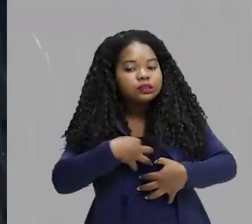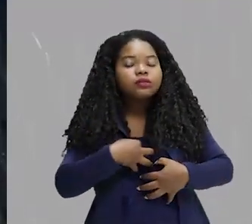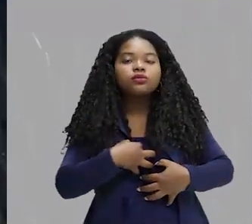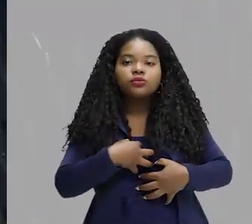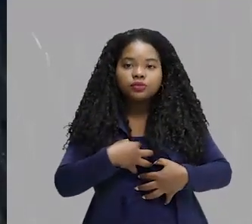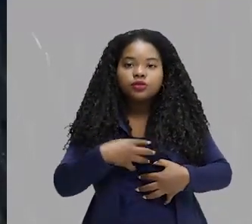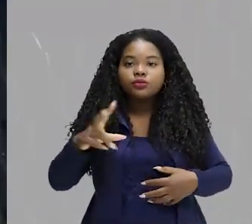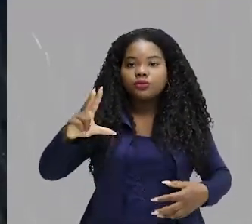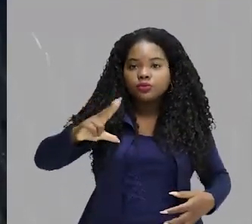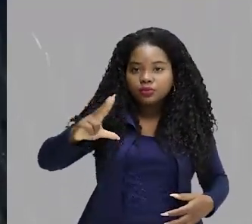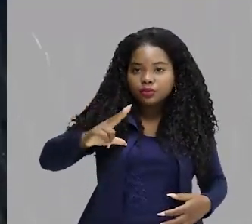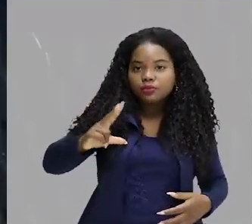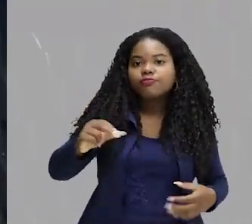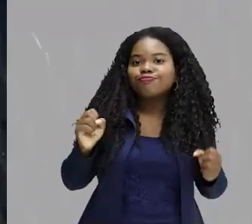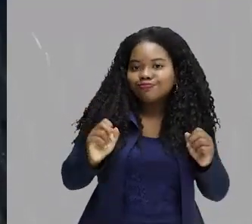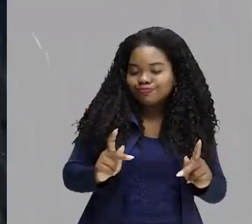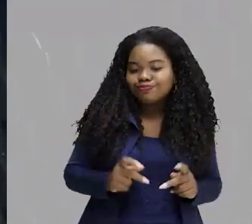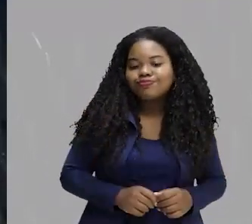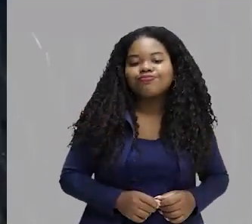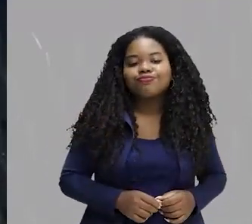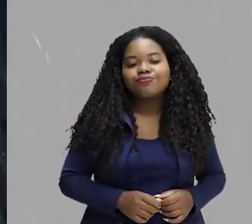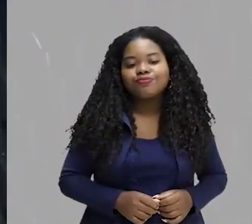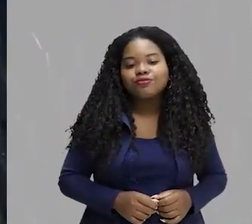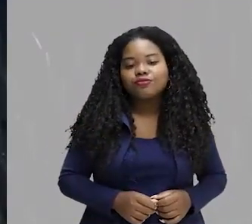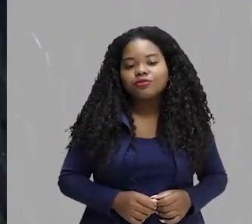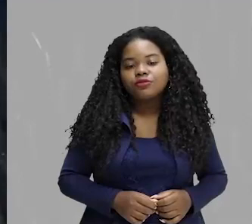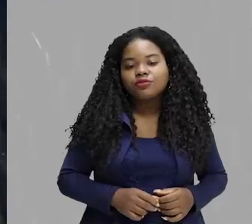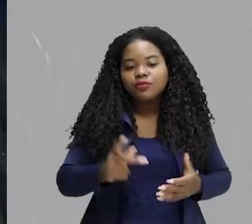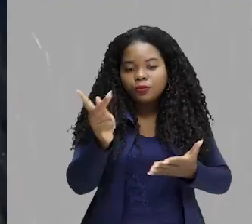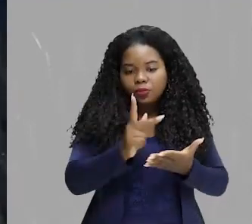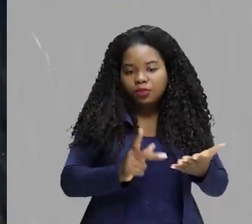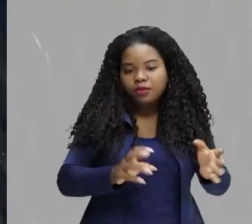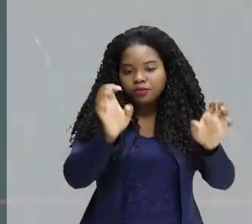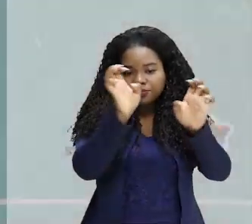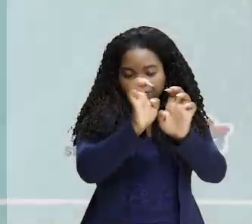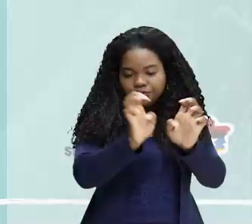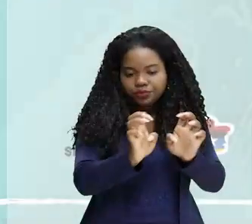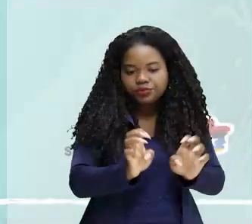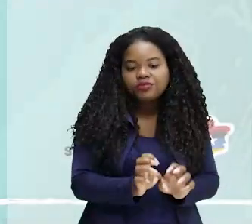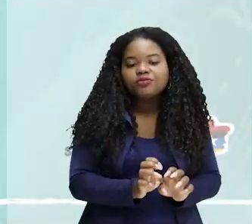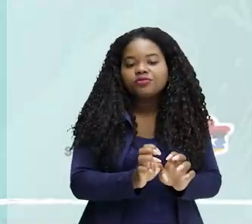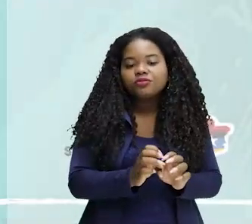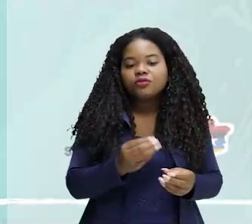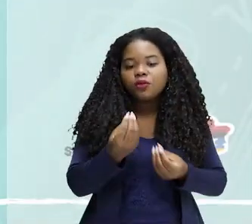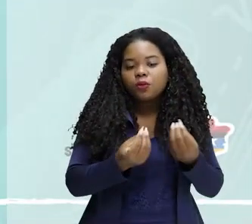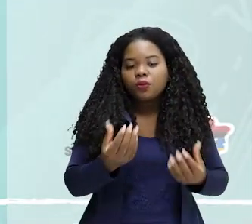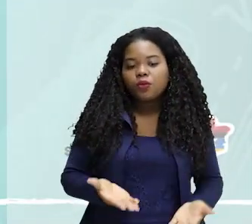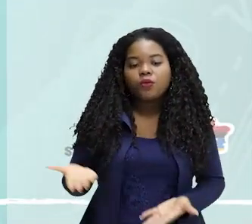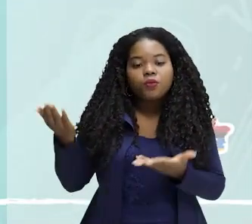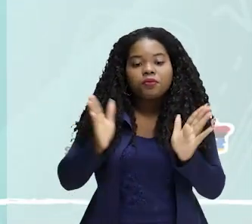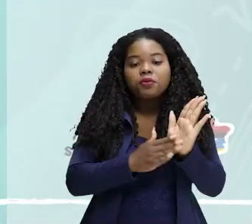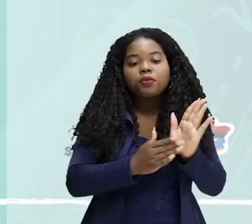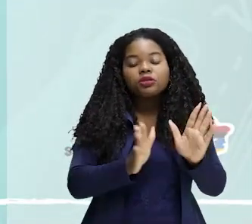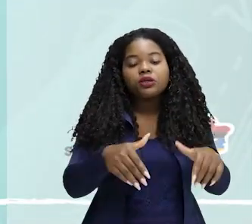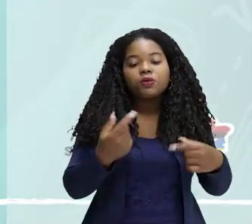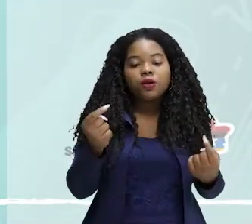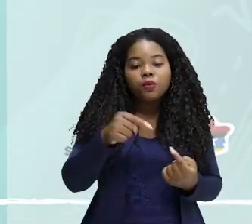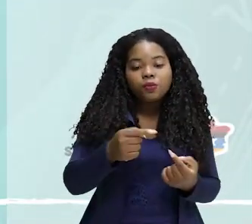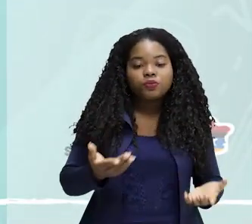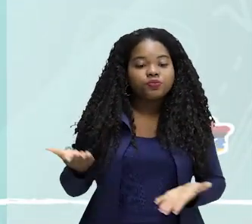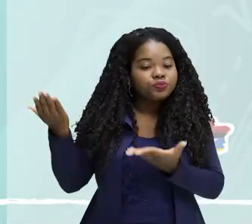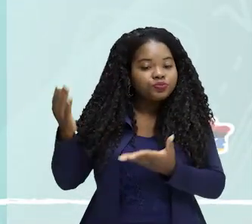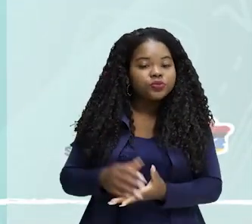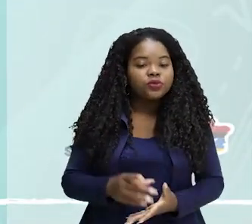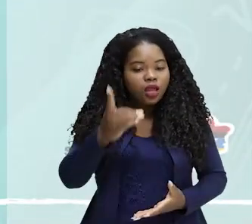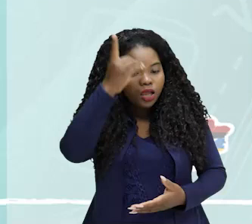Tá? O poema e esses textos subjetivos têm como essência o sentimento. O propósito da poesia é expressar